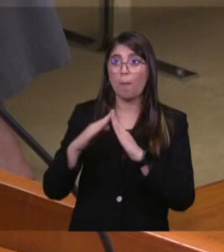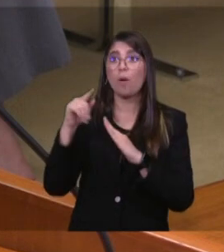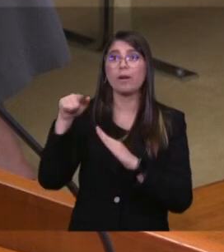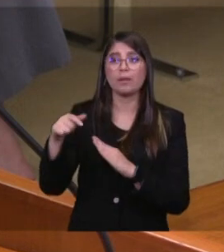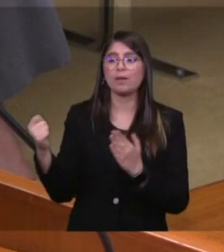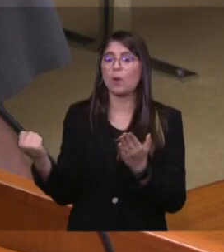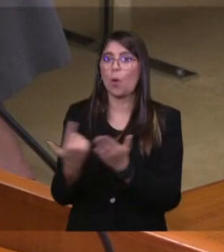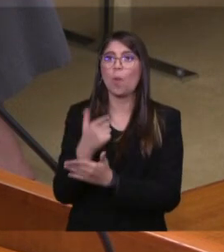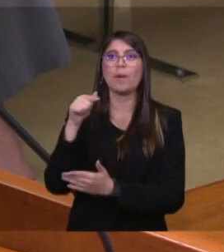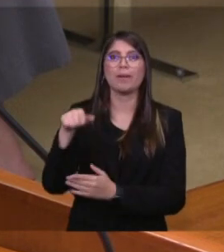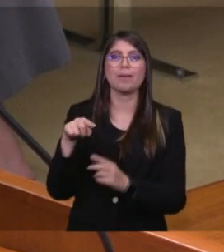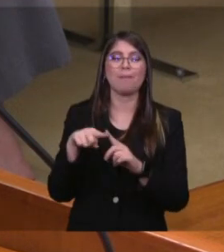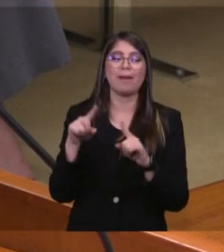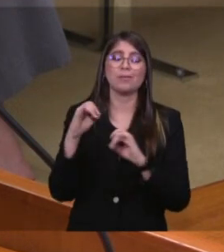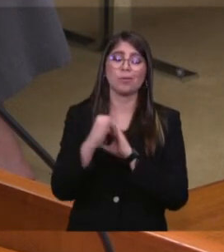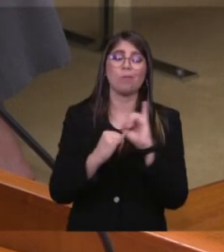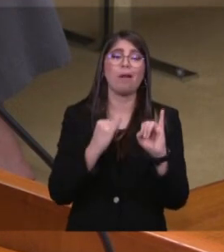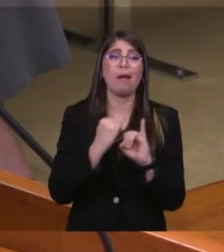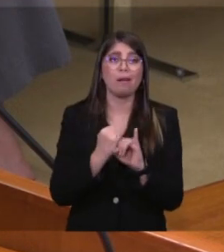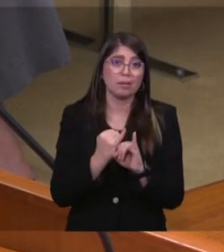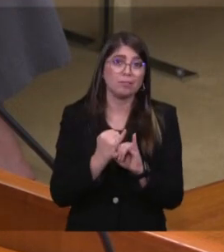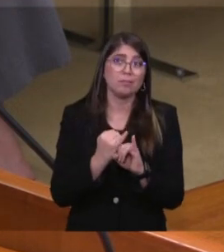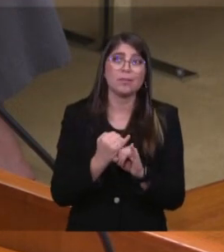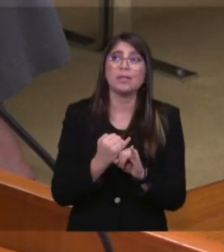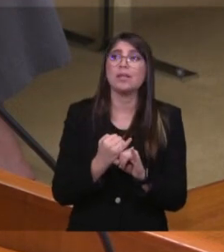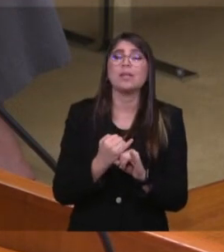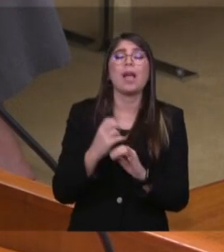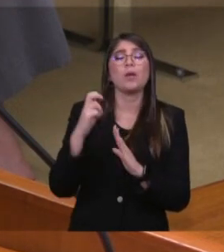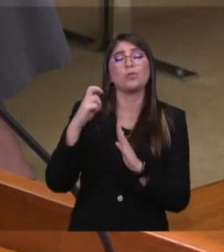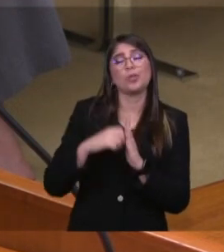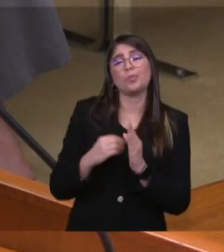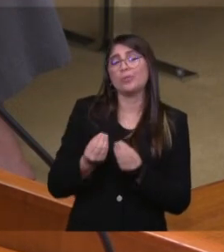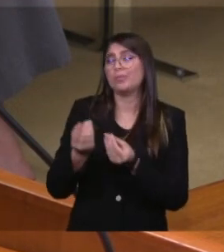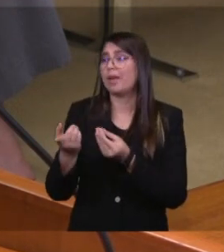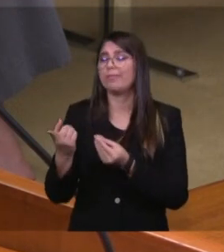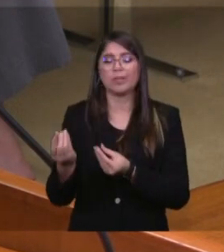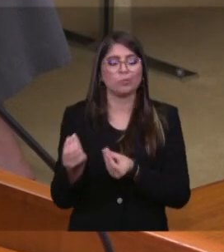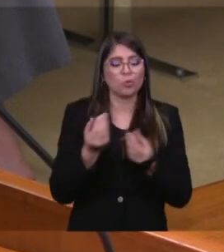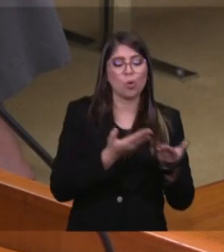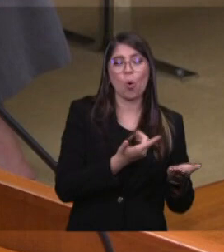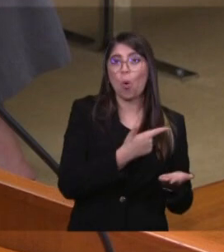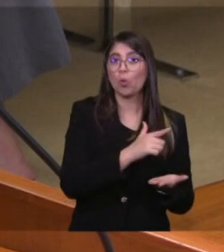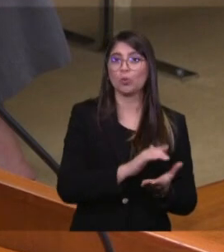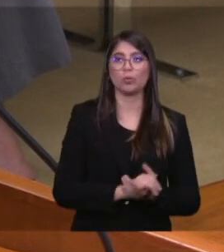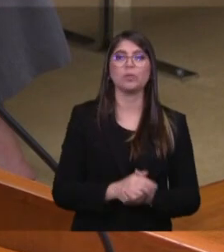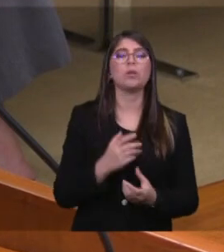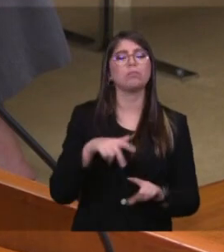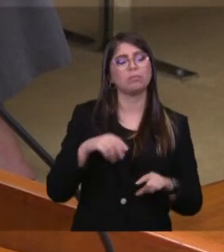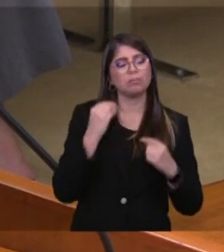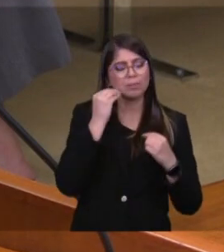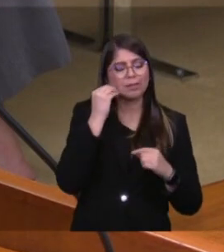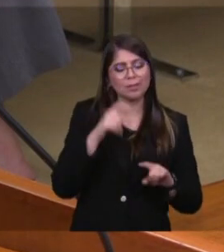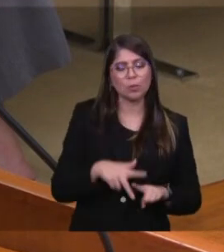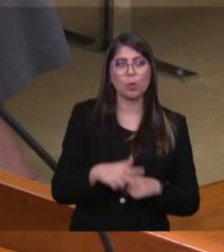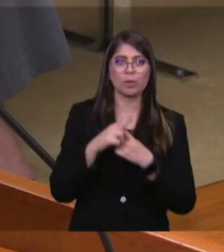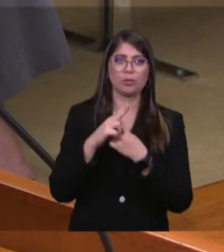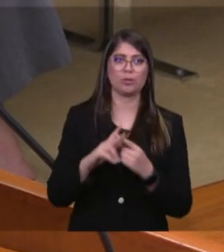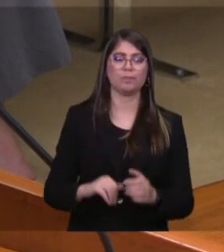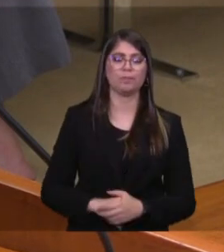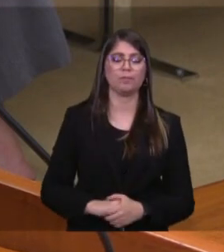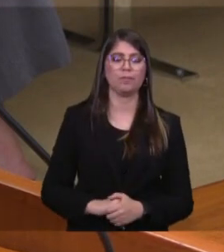seu sustento. É isso que a gente buscou, é isso que se buscou corrigir com a criação do DIFAL. Excelências,